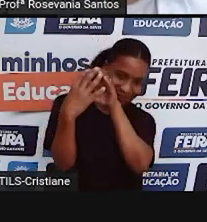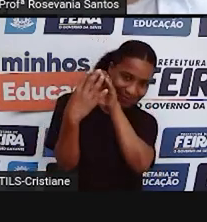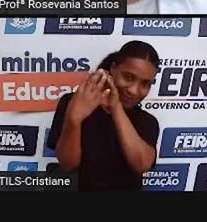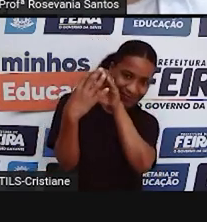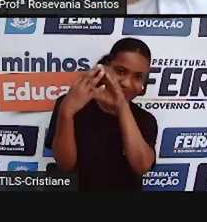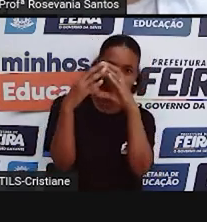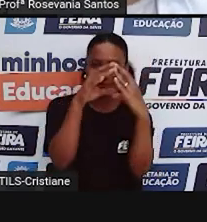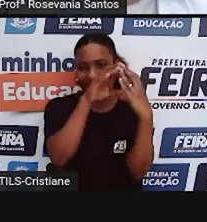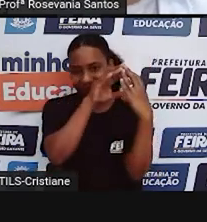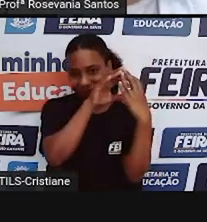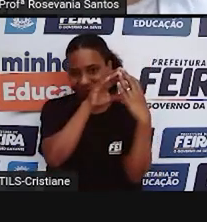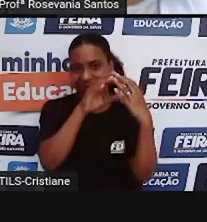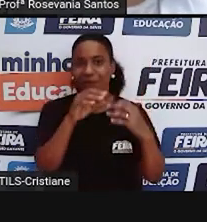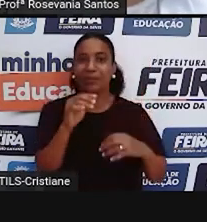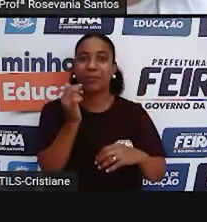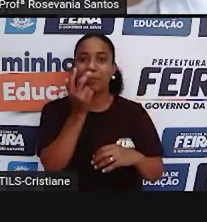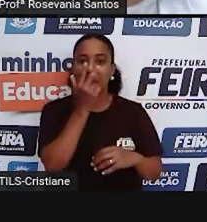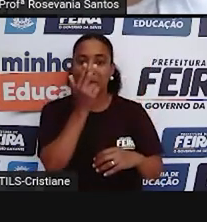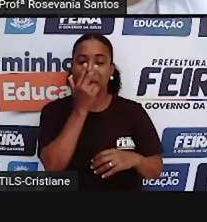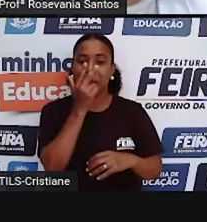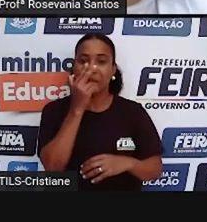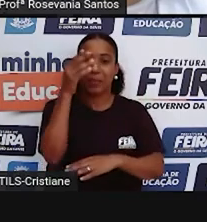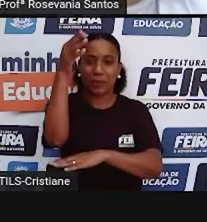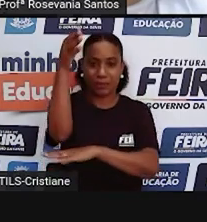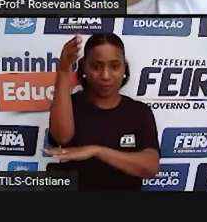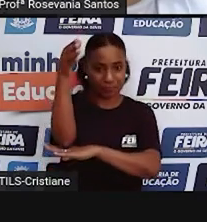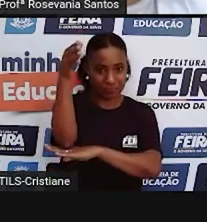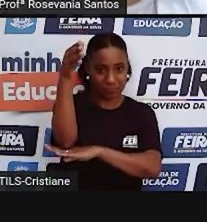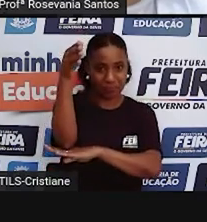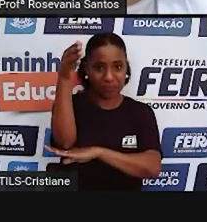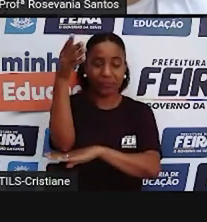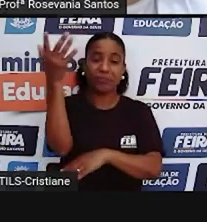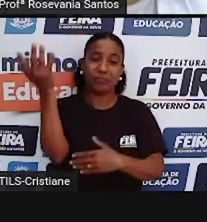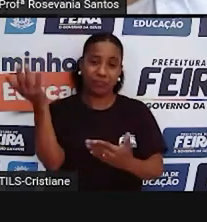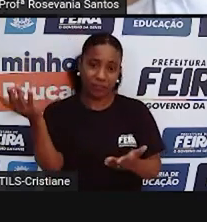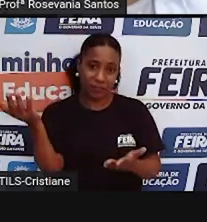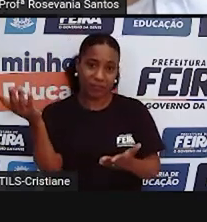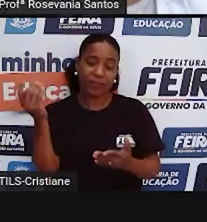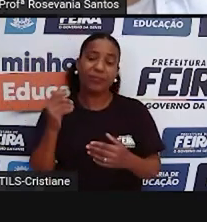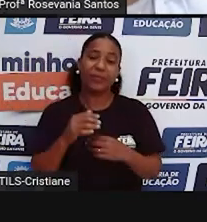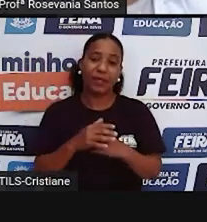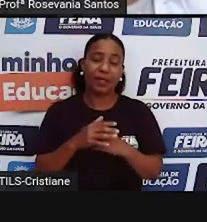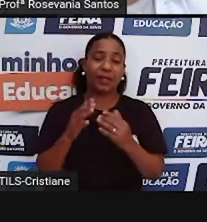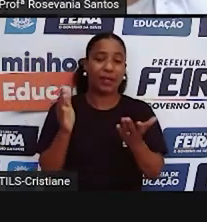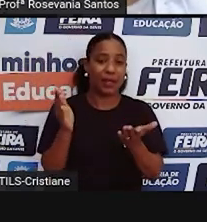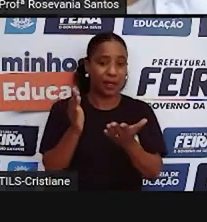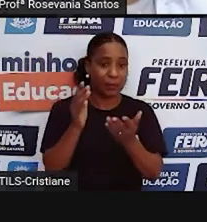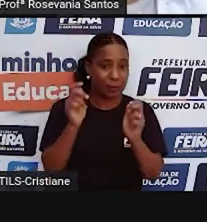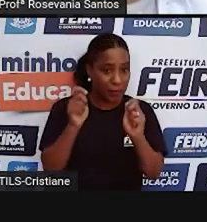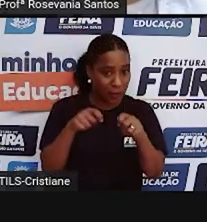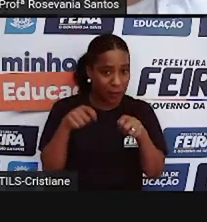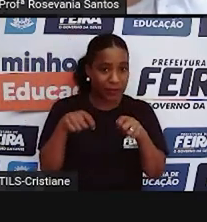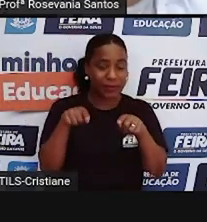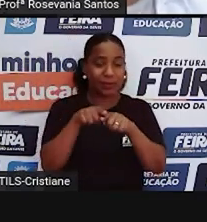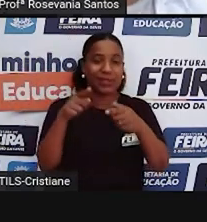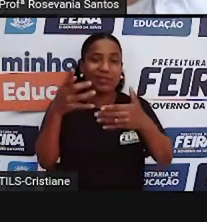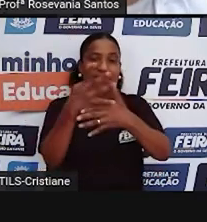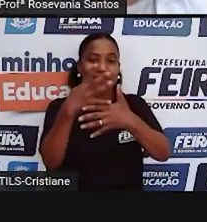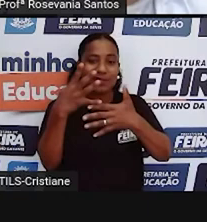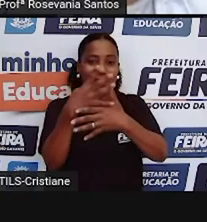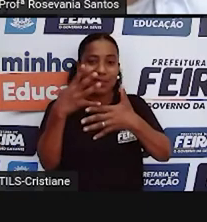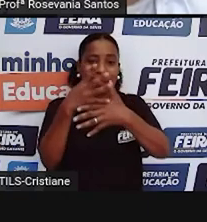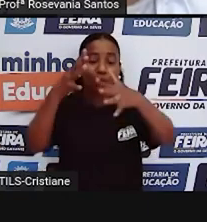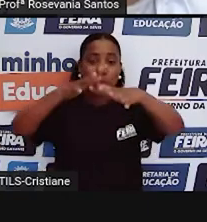hotel, mas, né, tem maquetes, às vezes, até da própria cidade, né? Tem maquete da